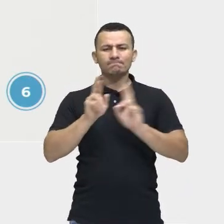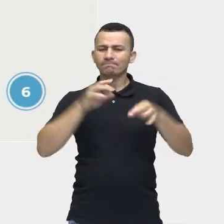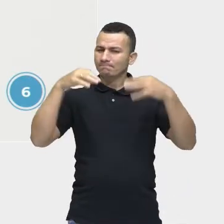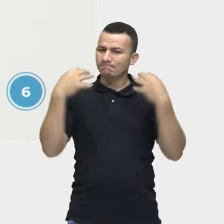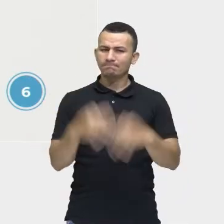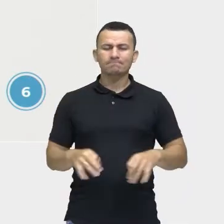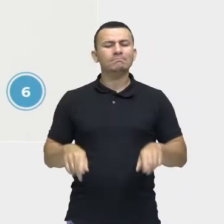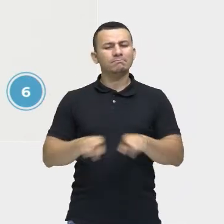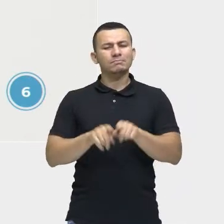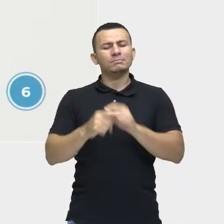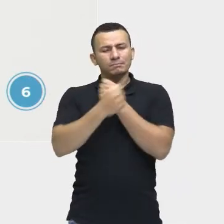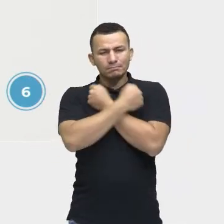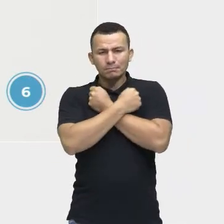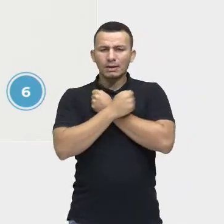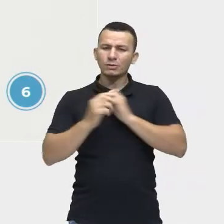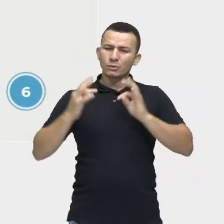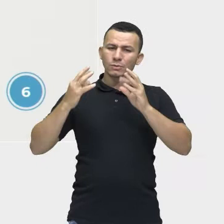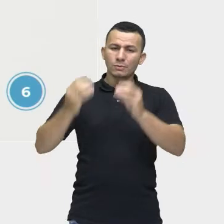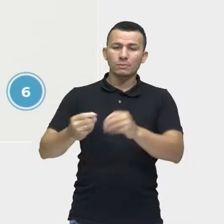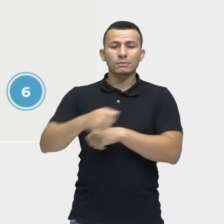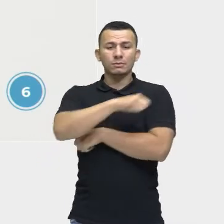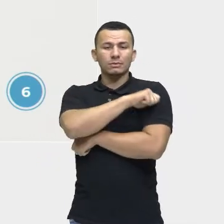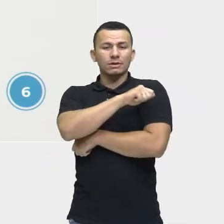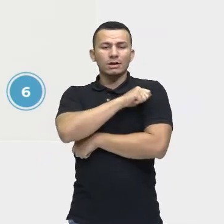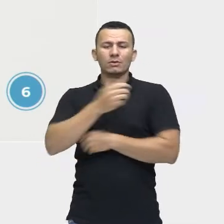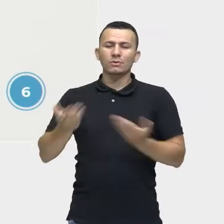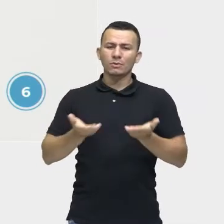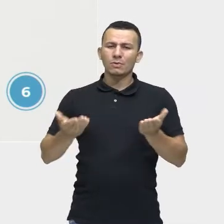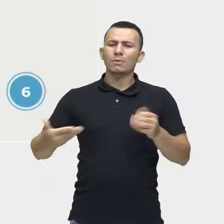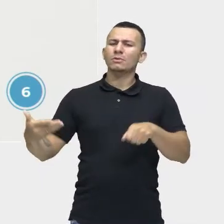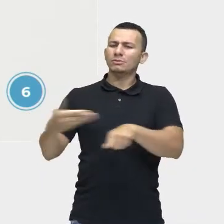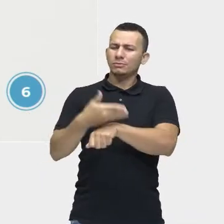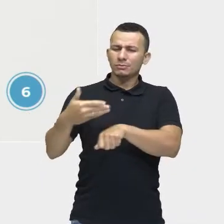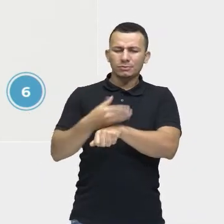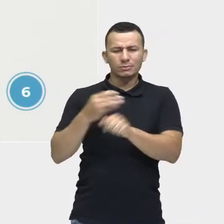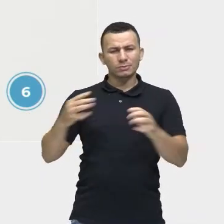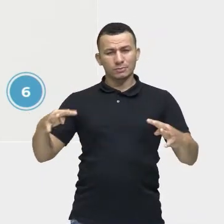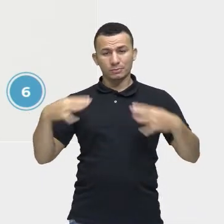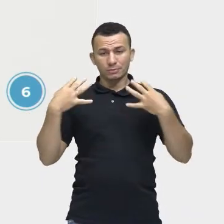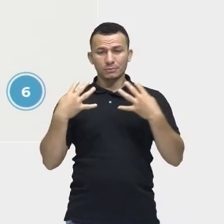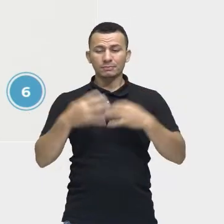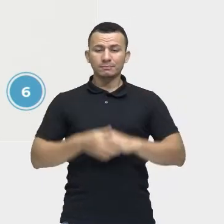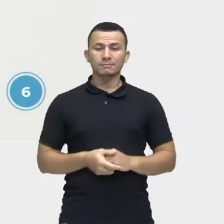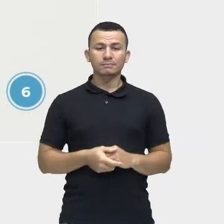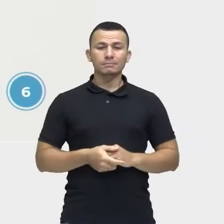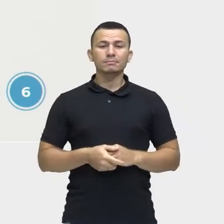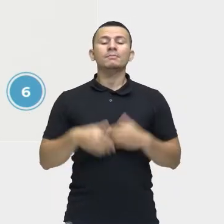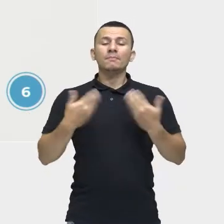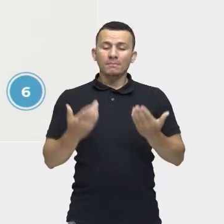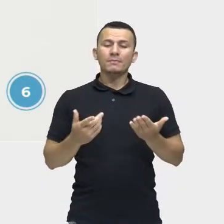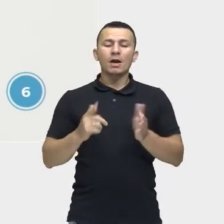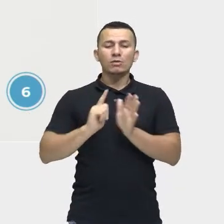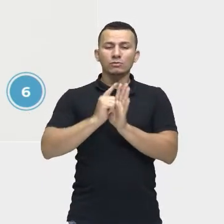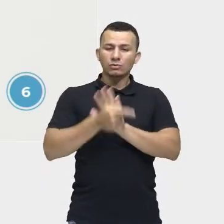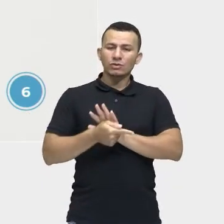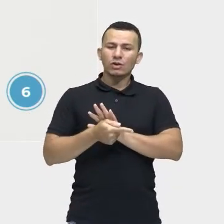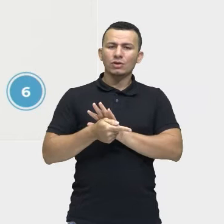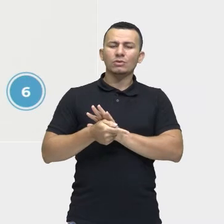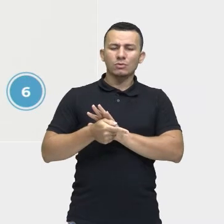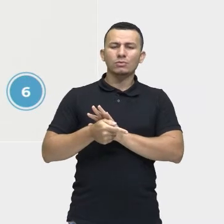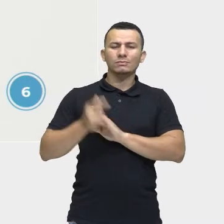nossos alunos que estão participando nesta aula de hoje, certo? Então isso mesmo, o gênero narrativo apresenta